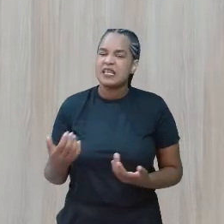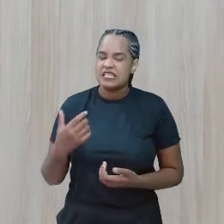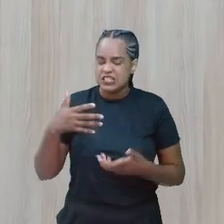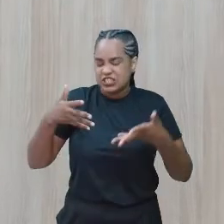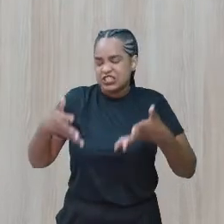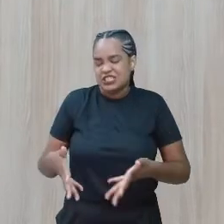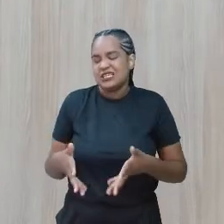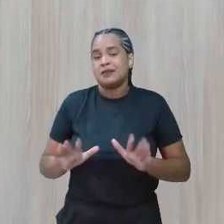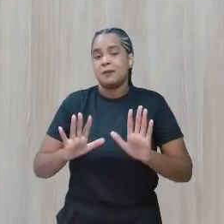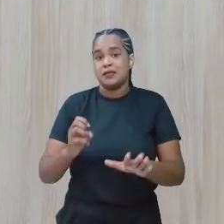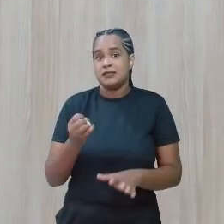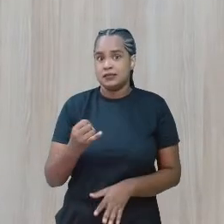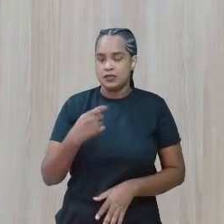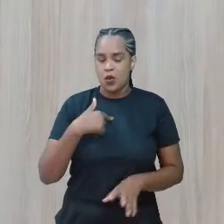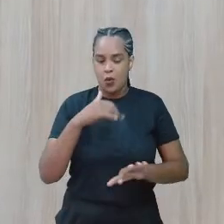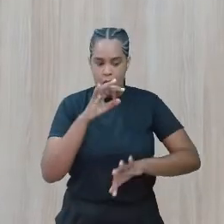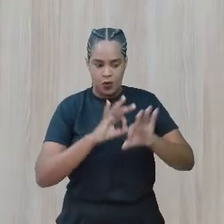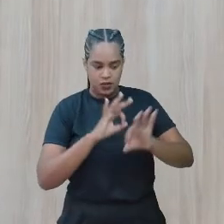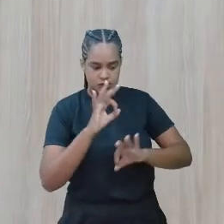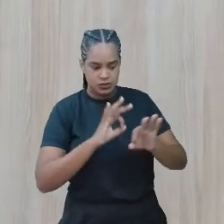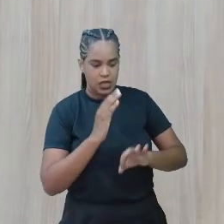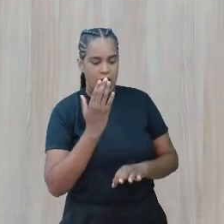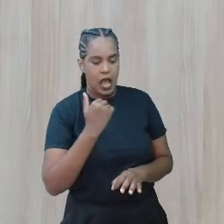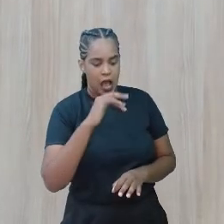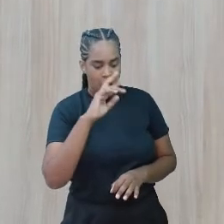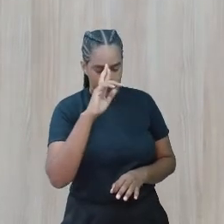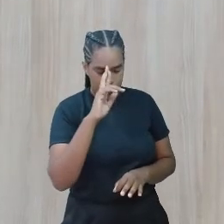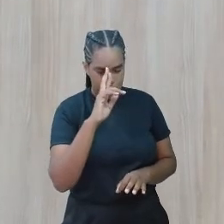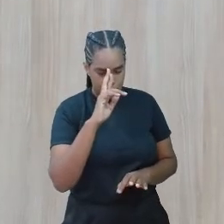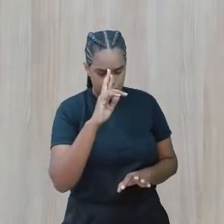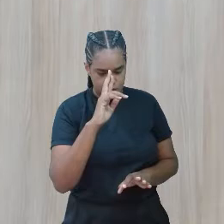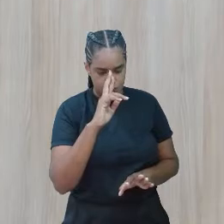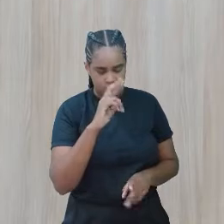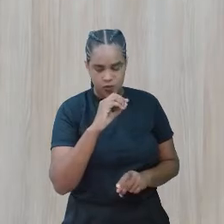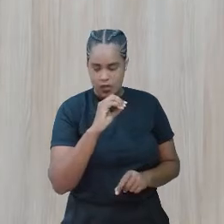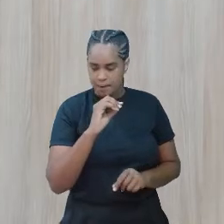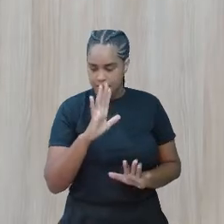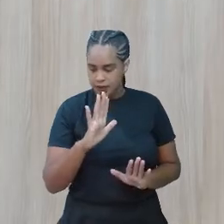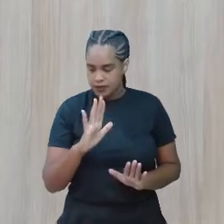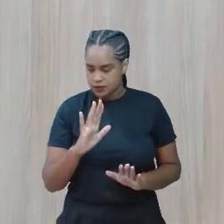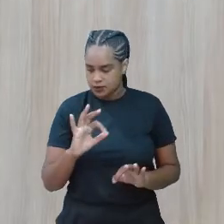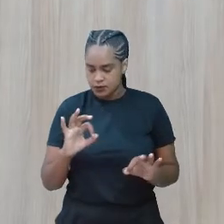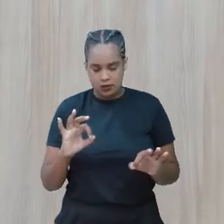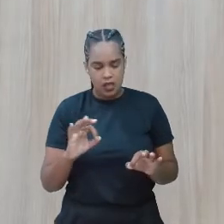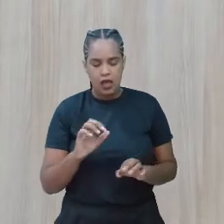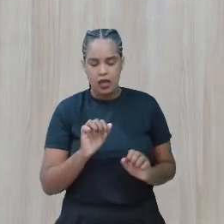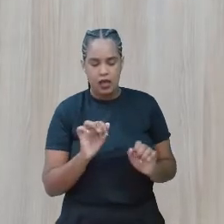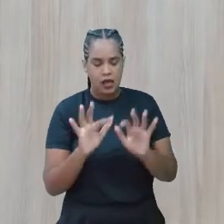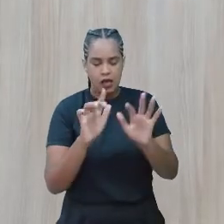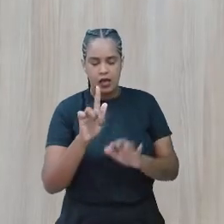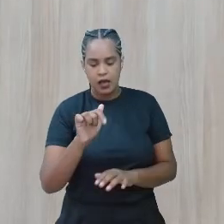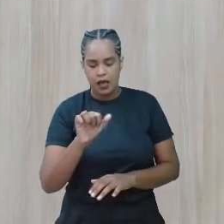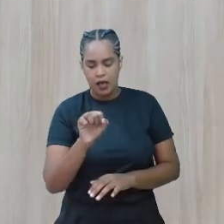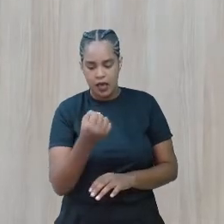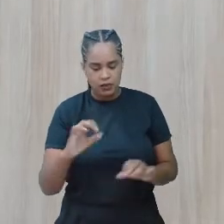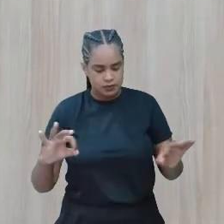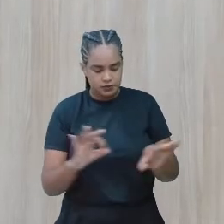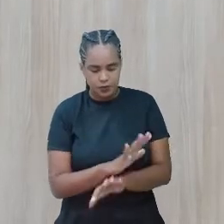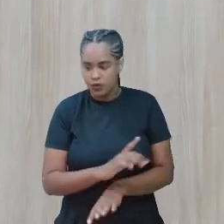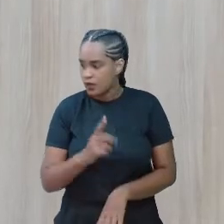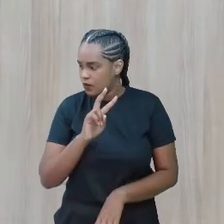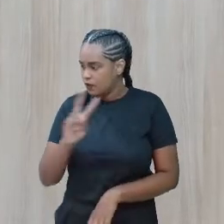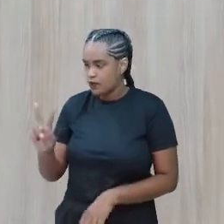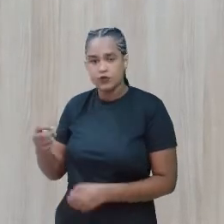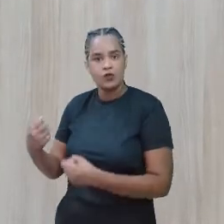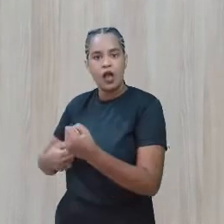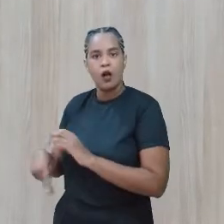né, para a família almoçar, e acaba o gás, quando eu escuto o barulho do carro do gás, veja que minha alegria,